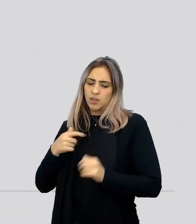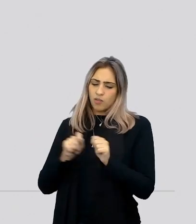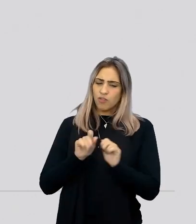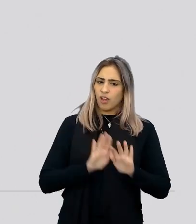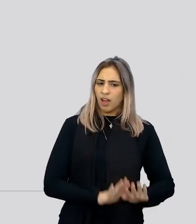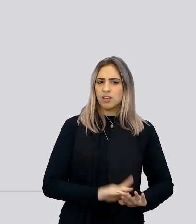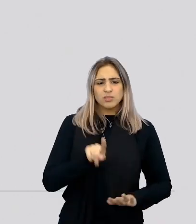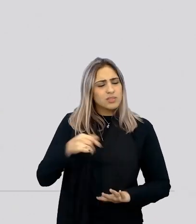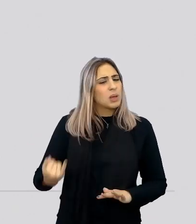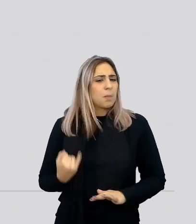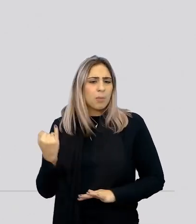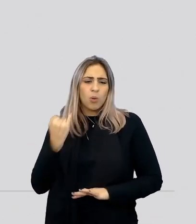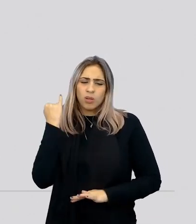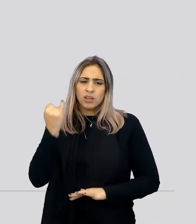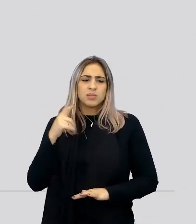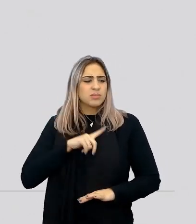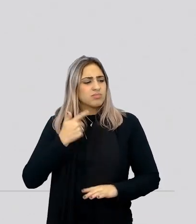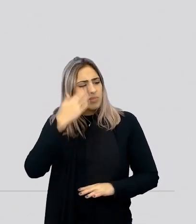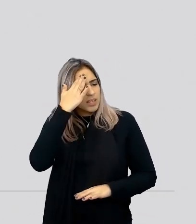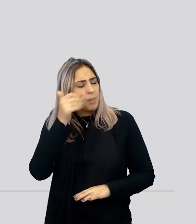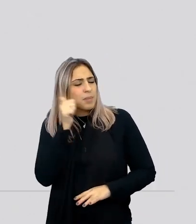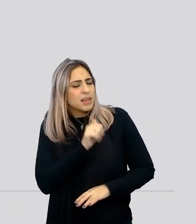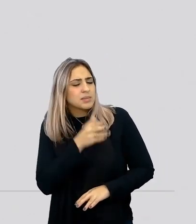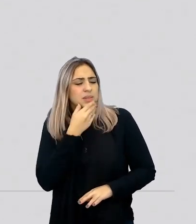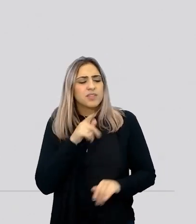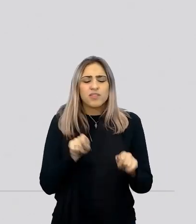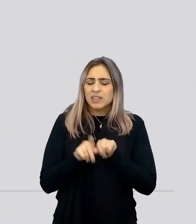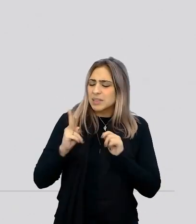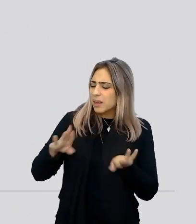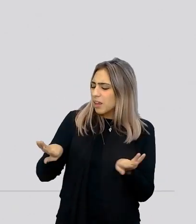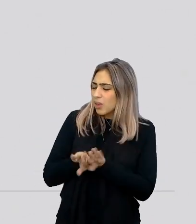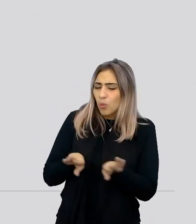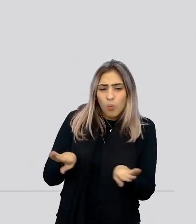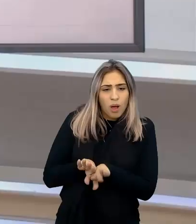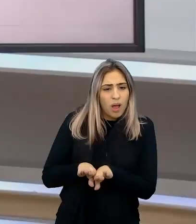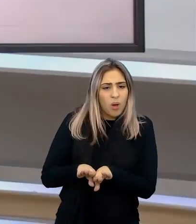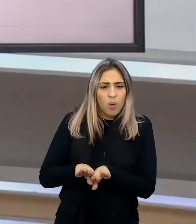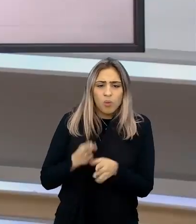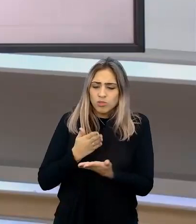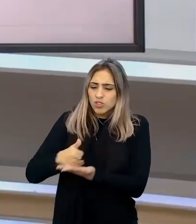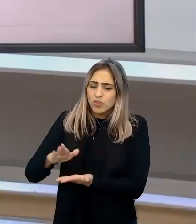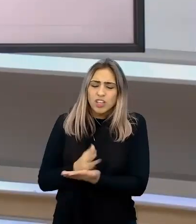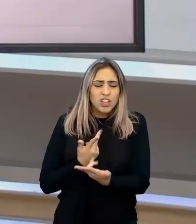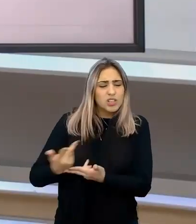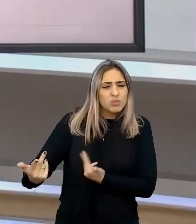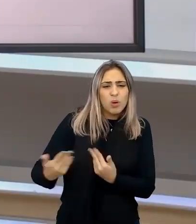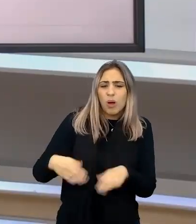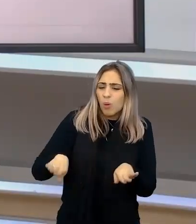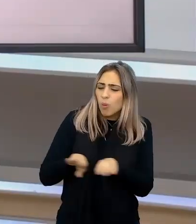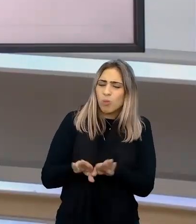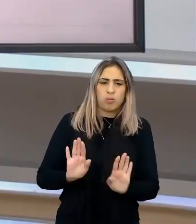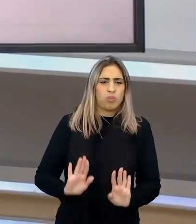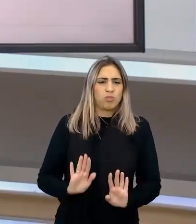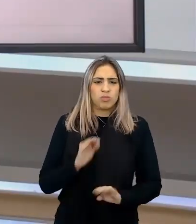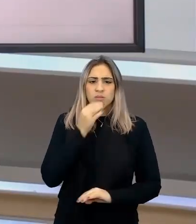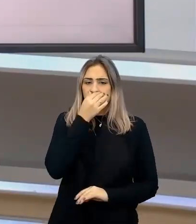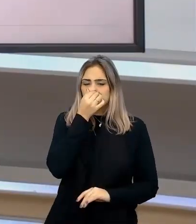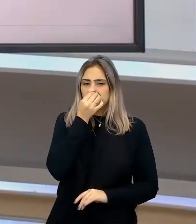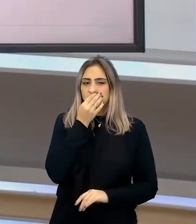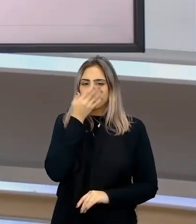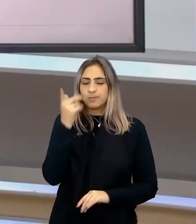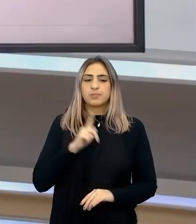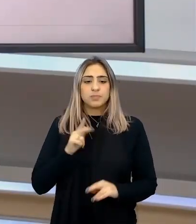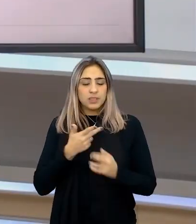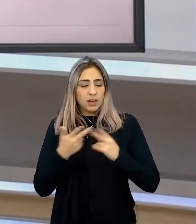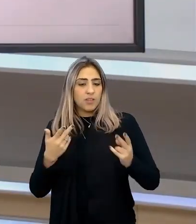gente precisa entender que meninos e meninas têm que fazer as mesmas tarefas, dividir seus tempos de forma igual. A gente tem